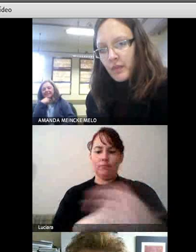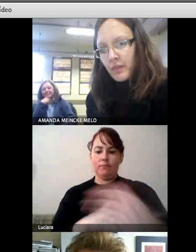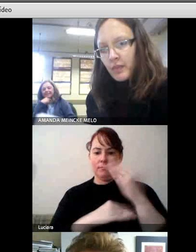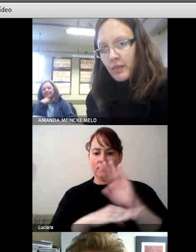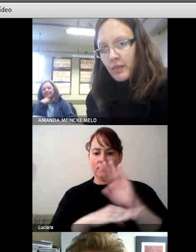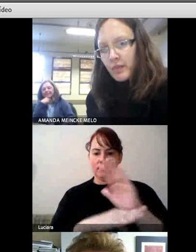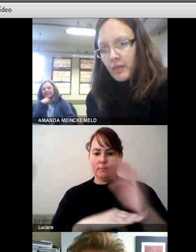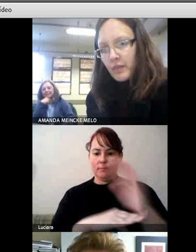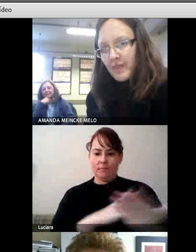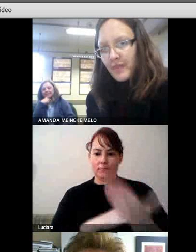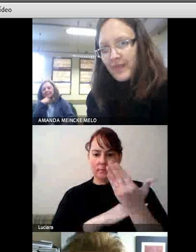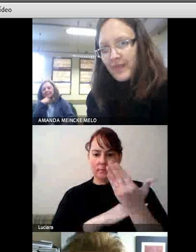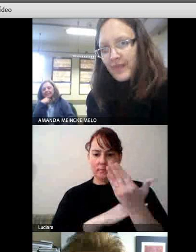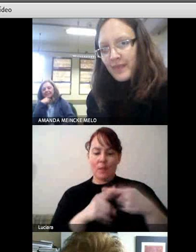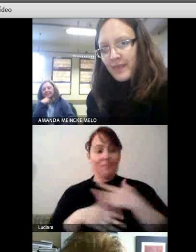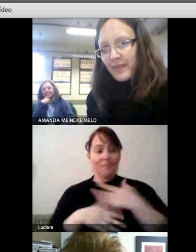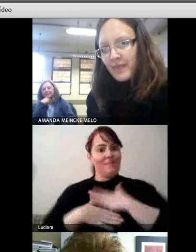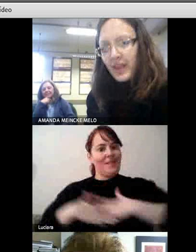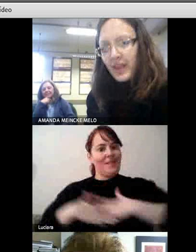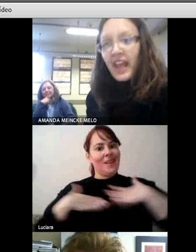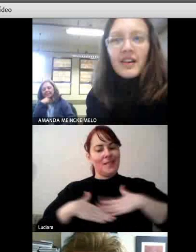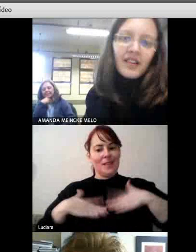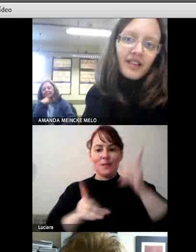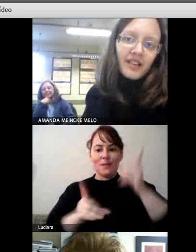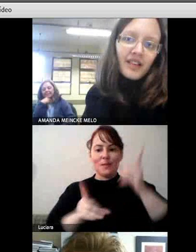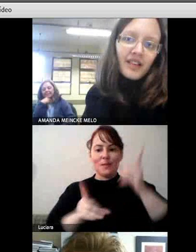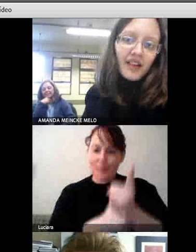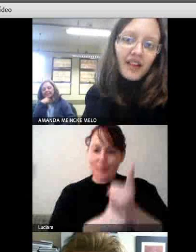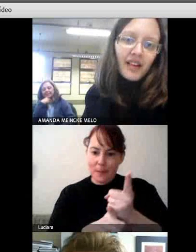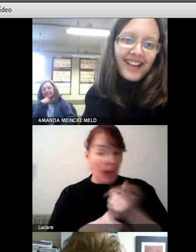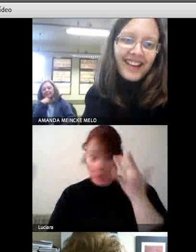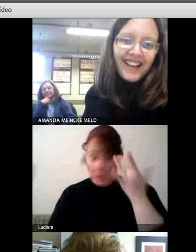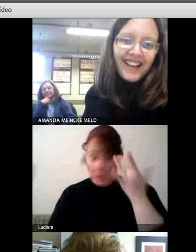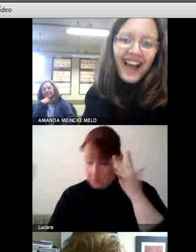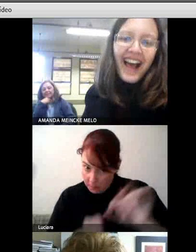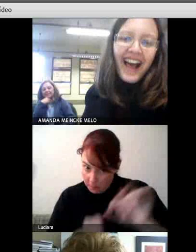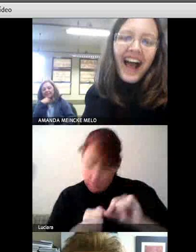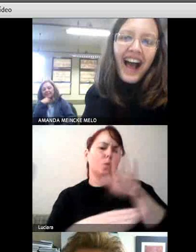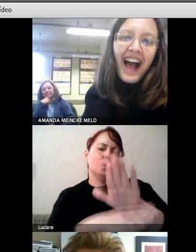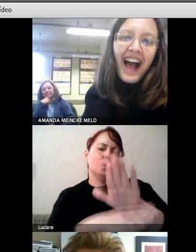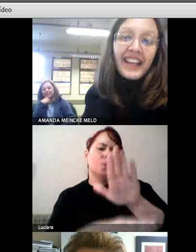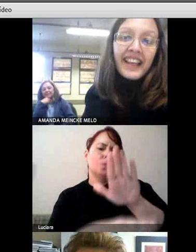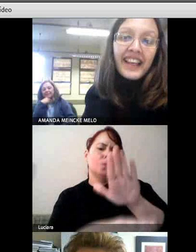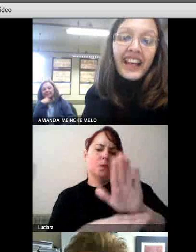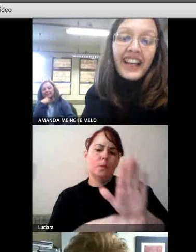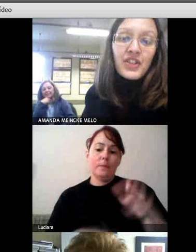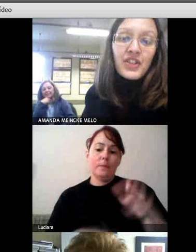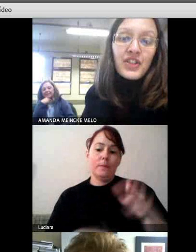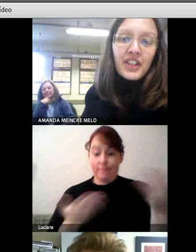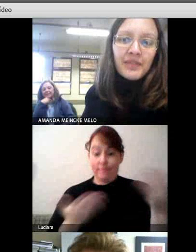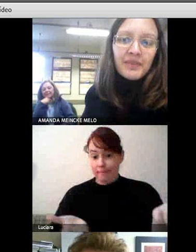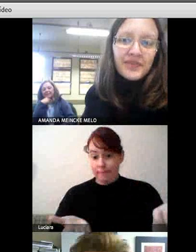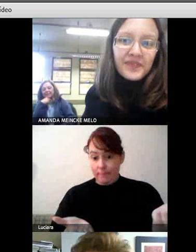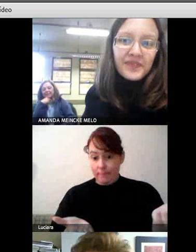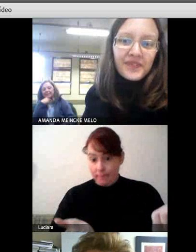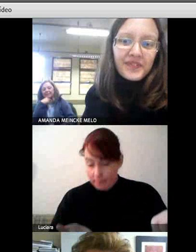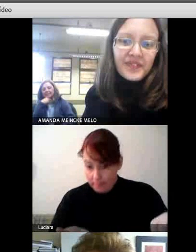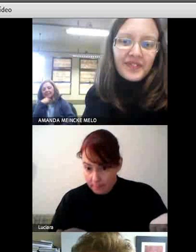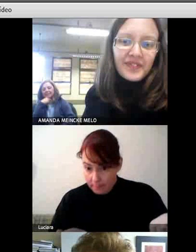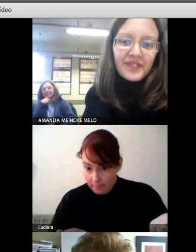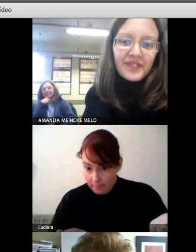não! Nós, vocês nos ajudaram agora, nós vamos ajudar nosso colega. Foram lá ensinar o terceiro. Quando chegou